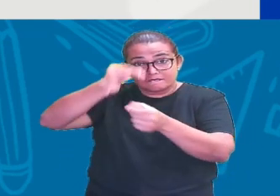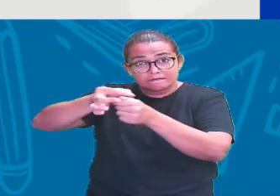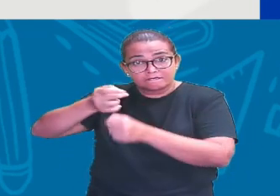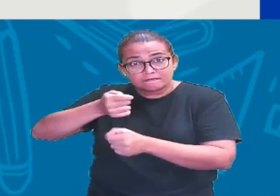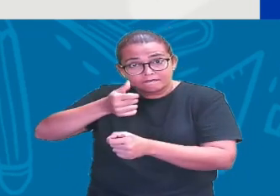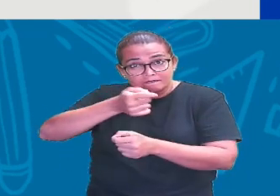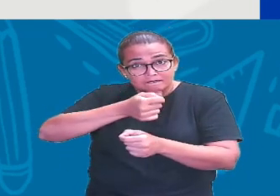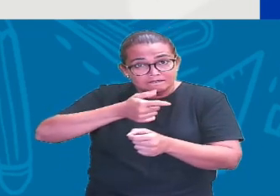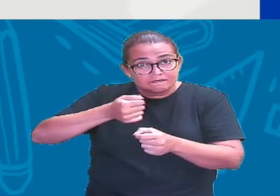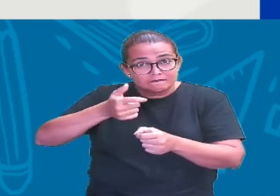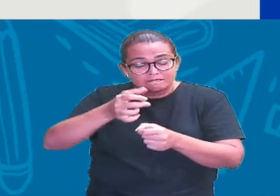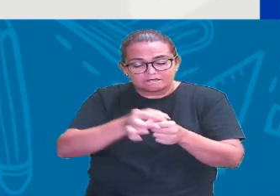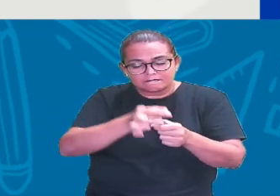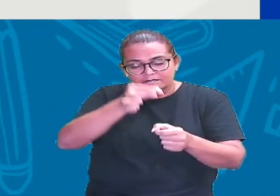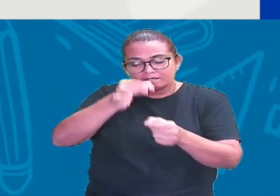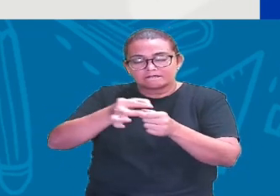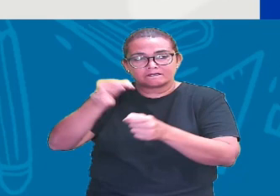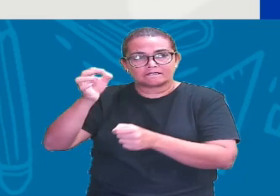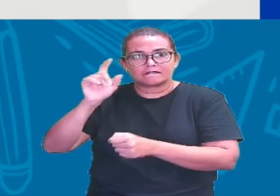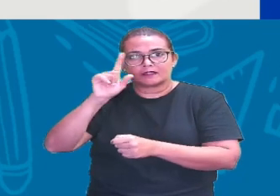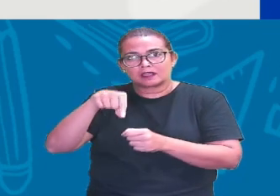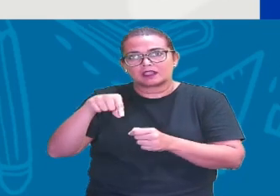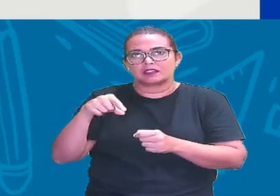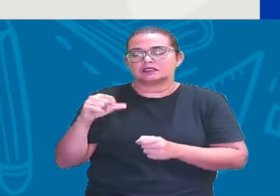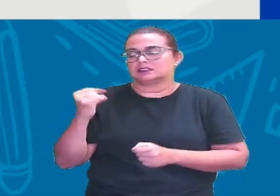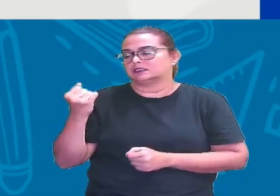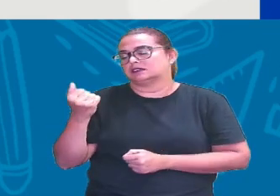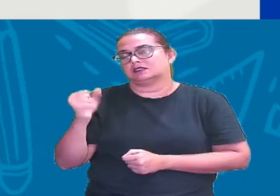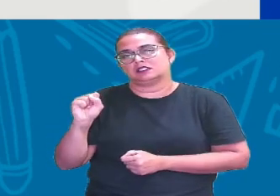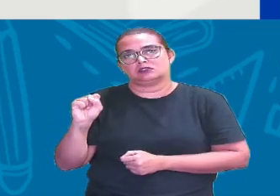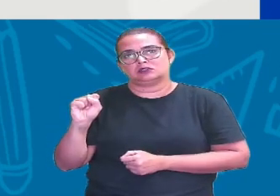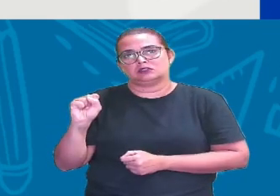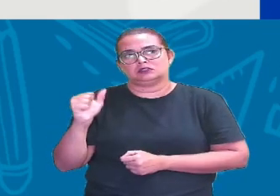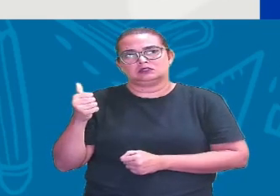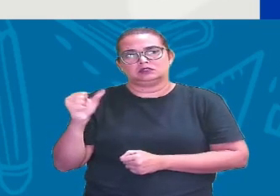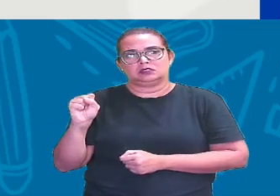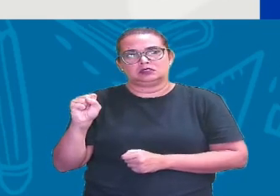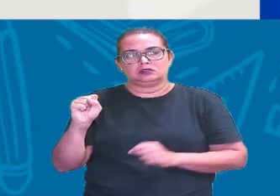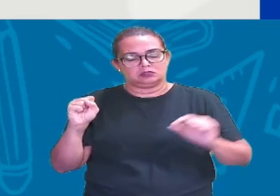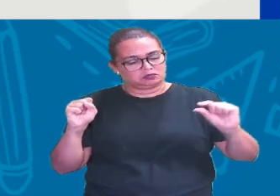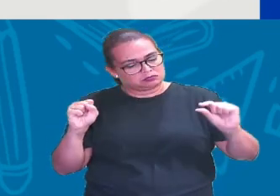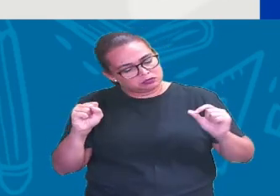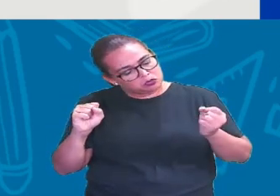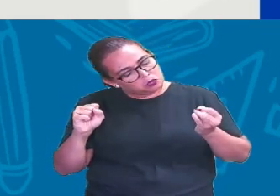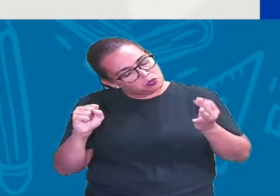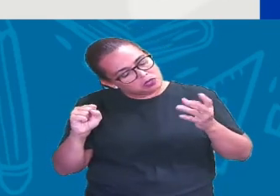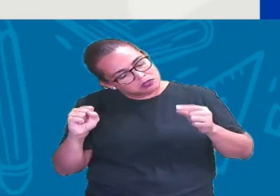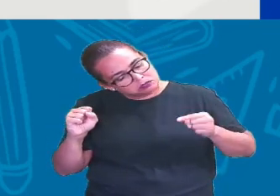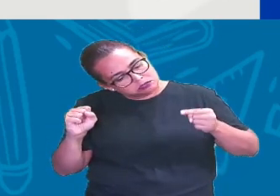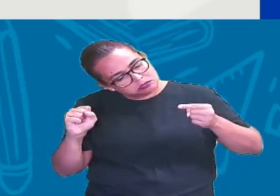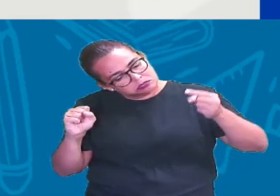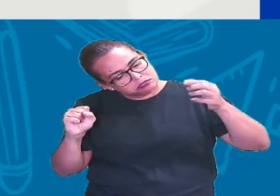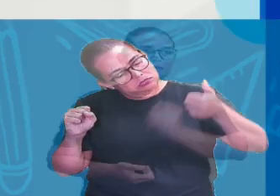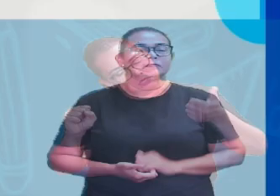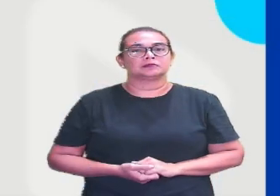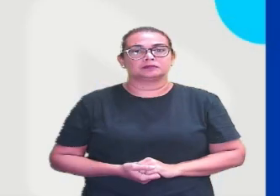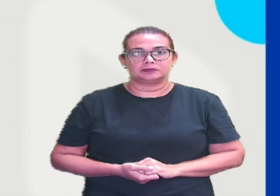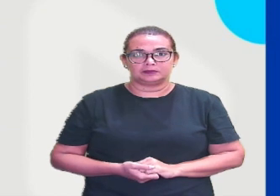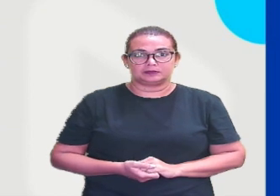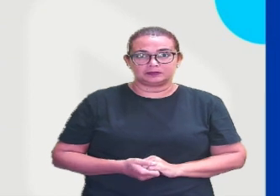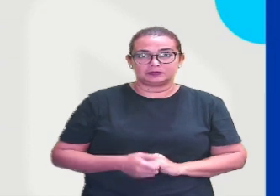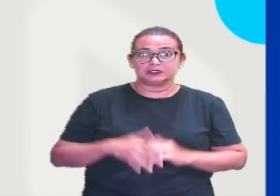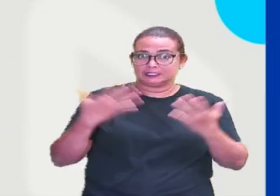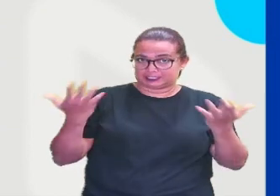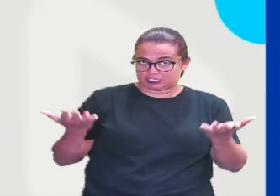moedas vão ter o menor número possível de 18 moedas cada pilha, tá certo? Em